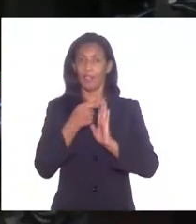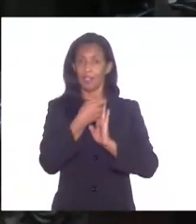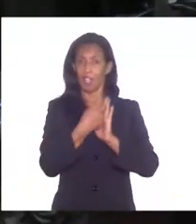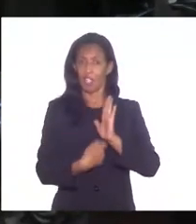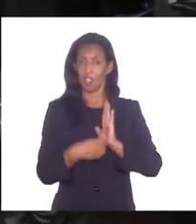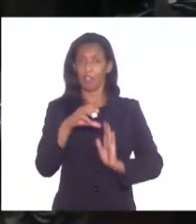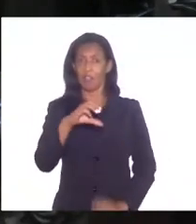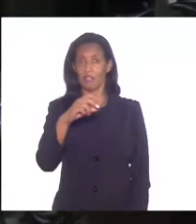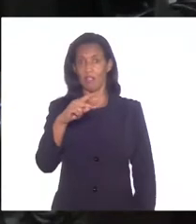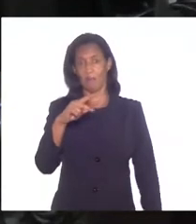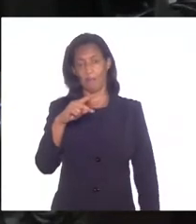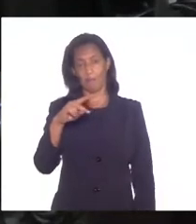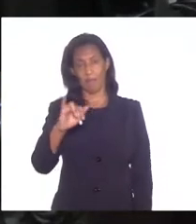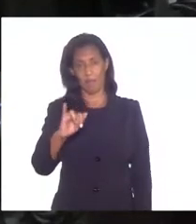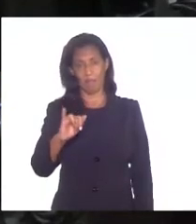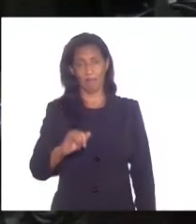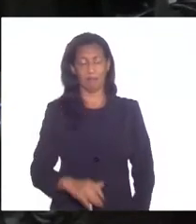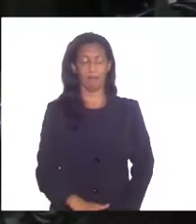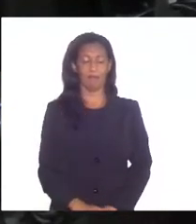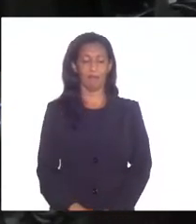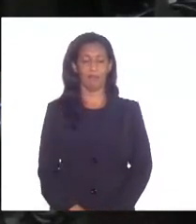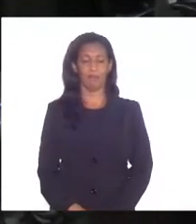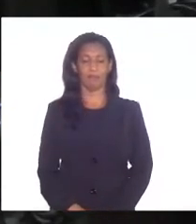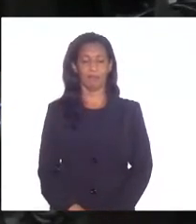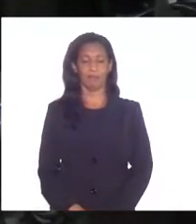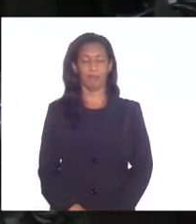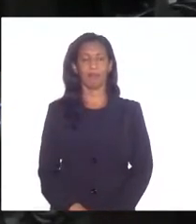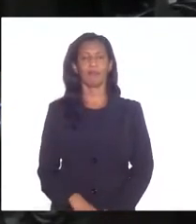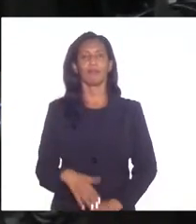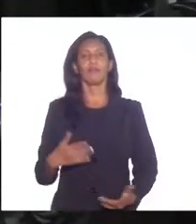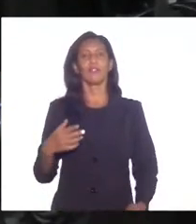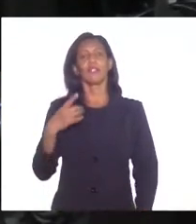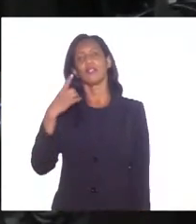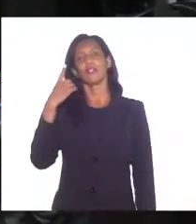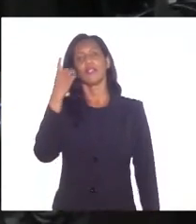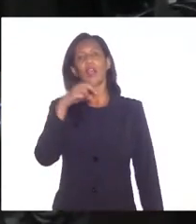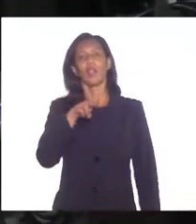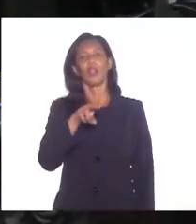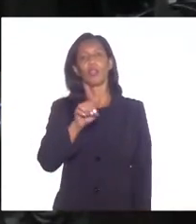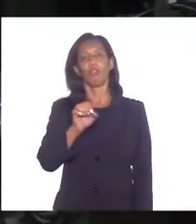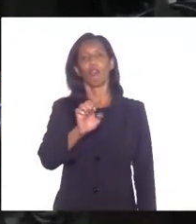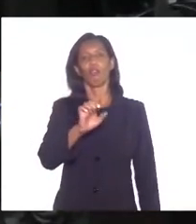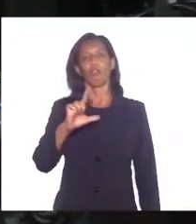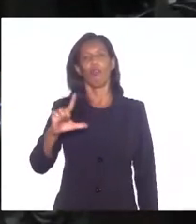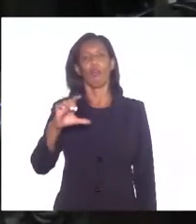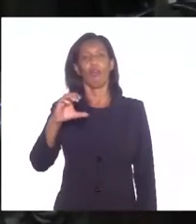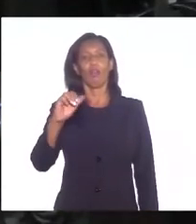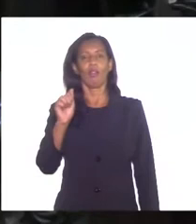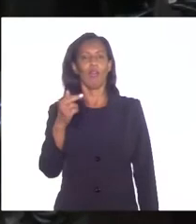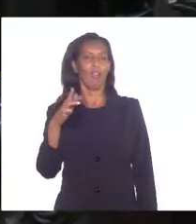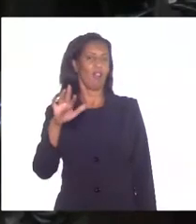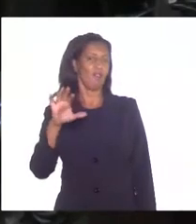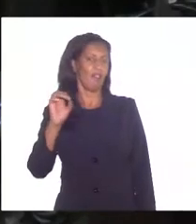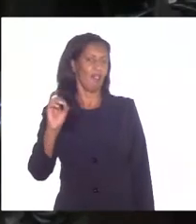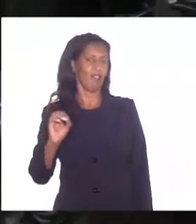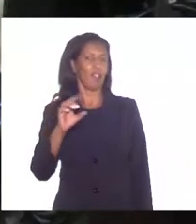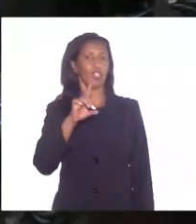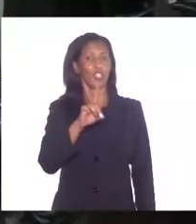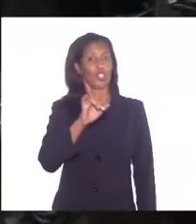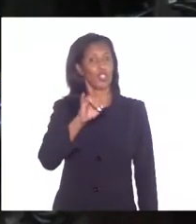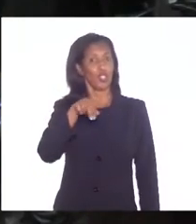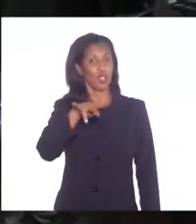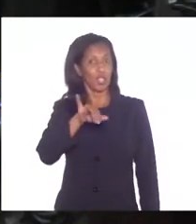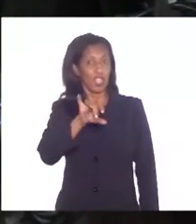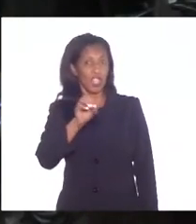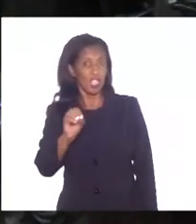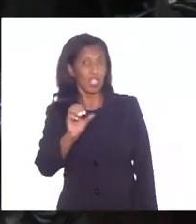CPI. Deputado Noel de Carvalho, deputado Dionísio Lins,